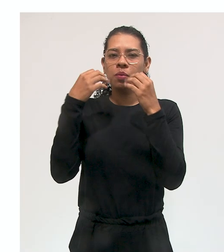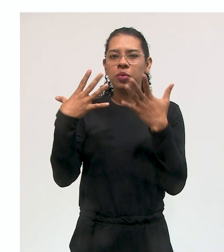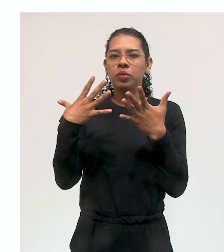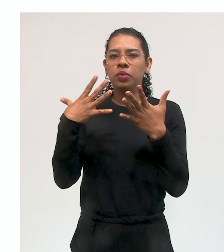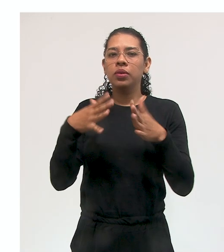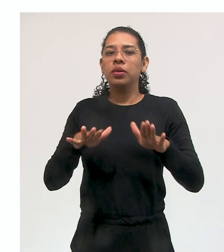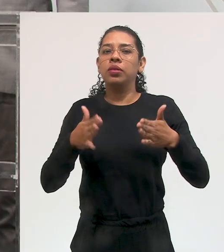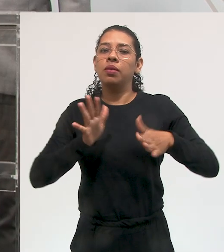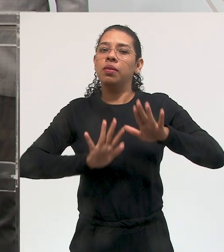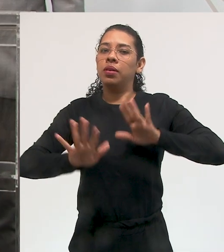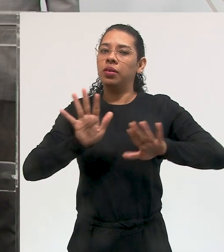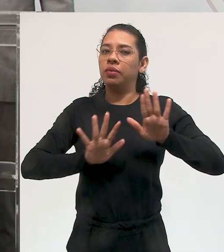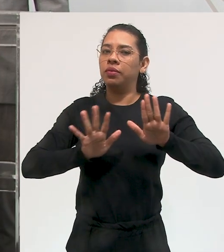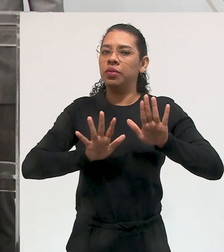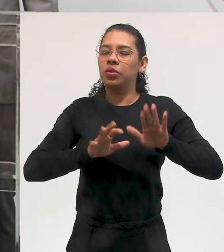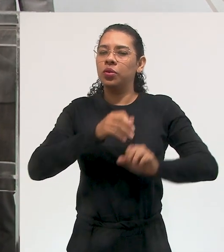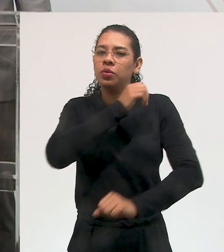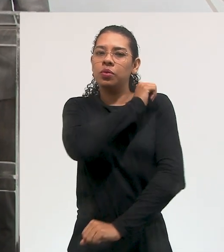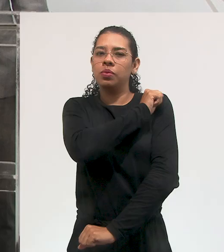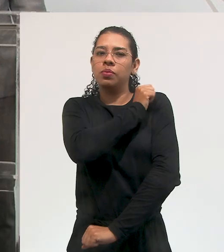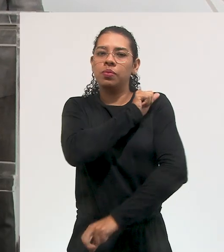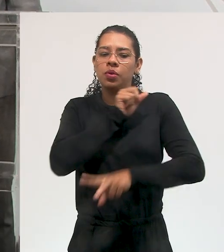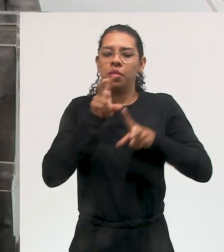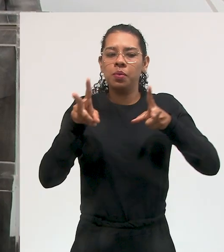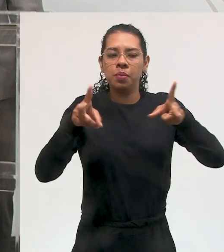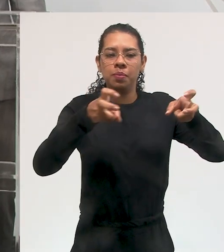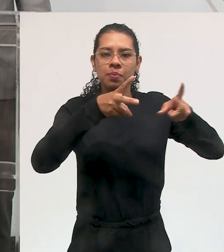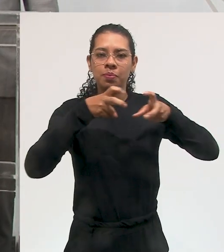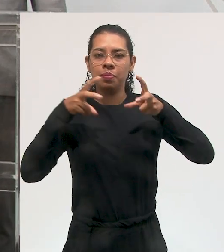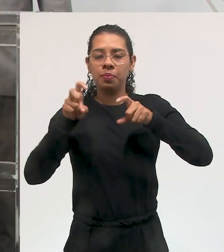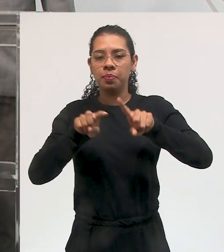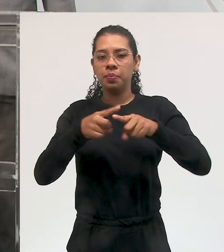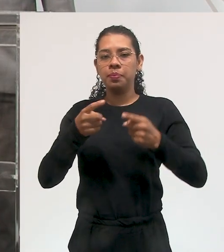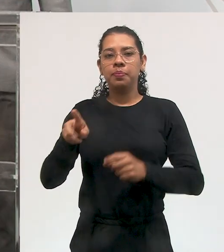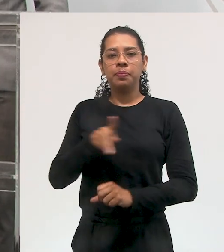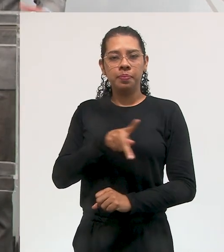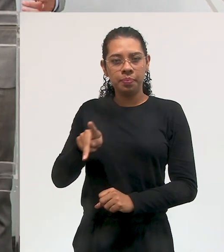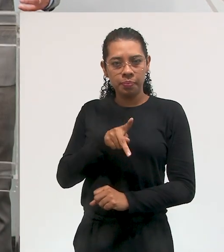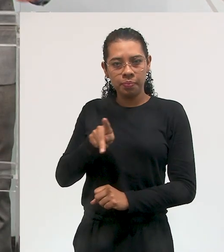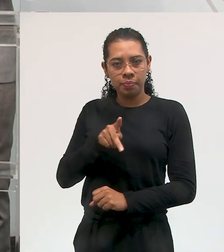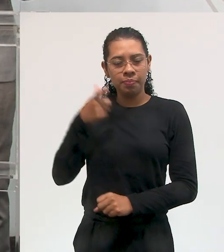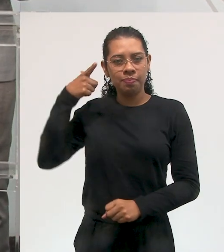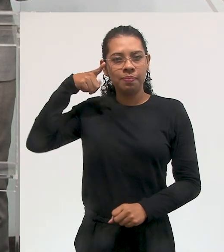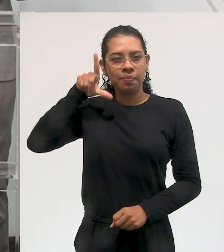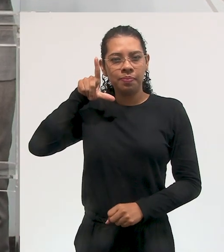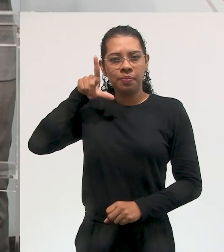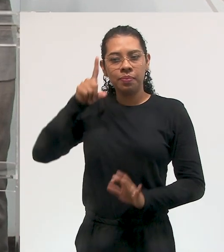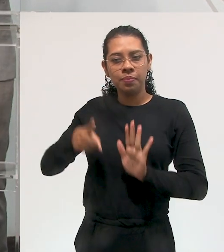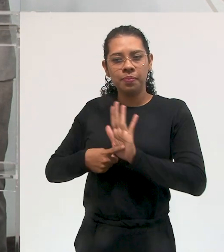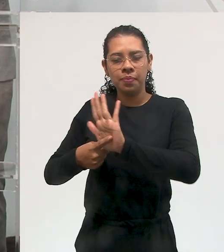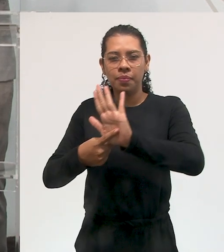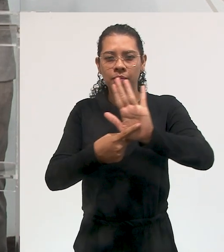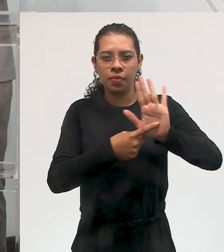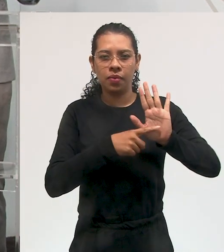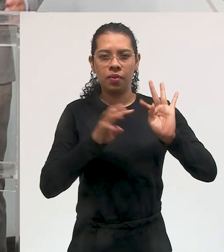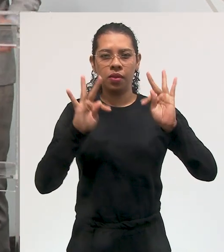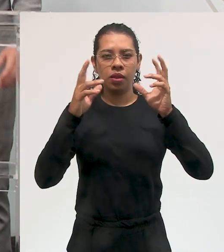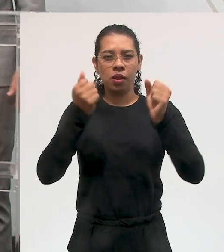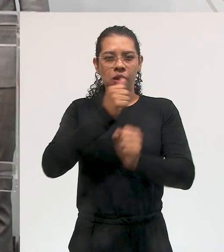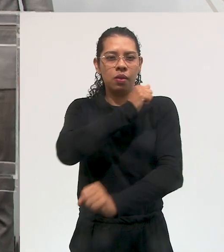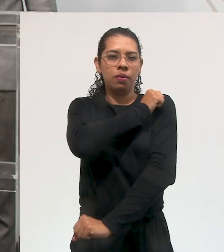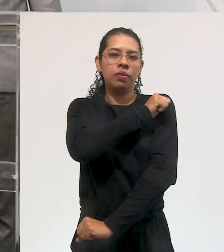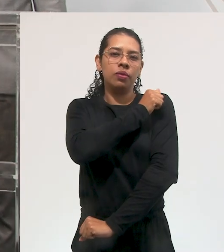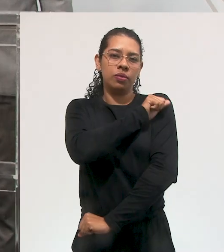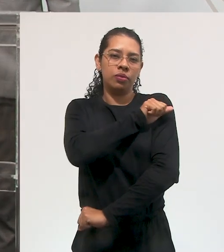realizadas. Então, aquelas reflexões, às vezes o aluno não consegue perceber, mas a gente, com nossa didática, a gente consegue observar, mostrar